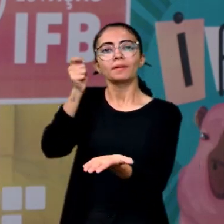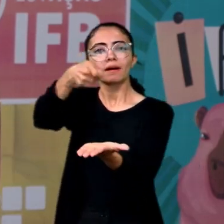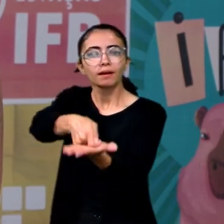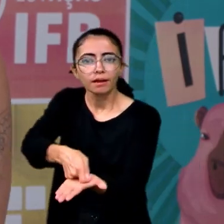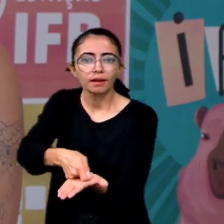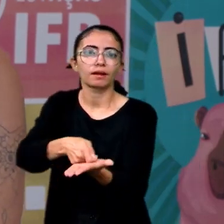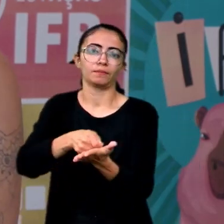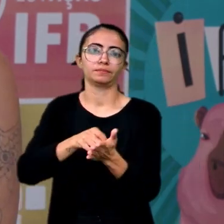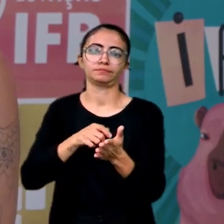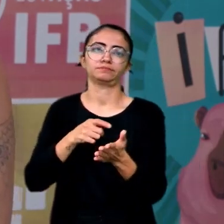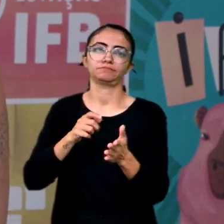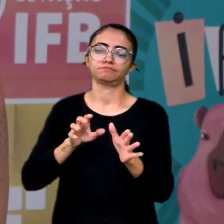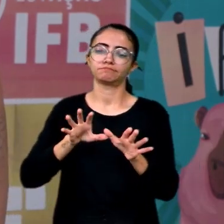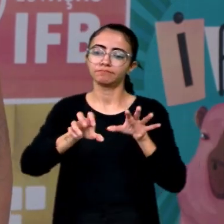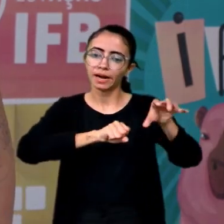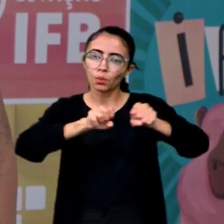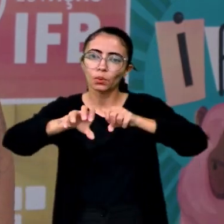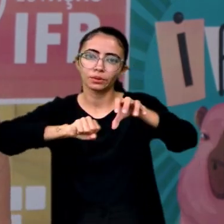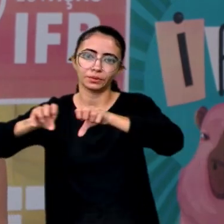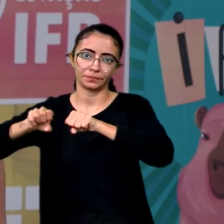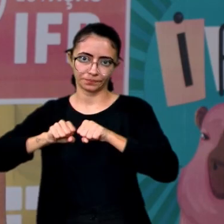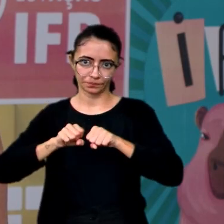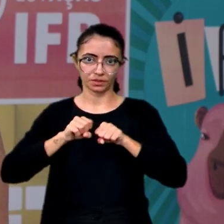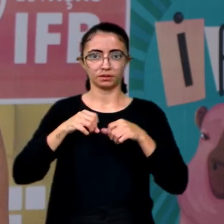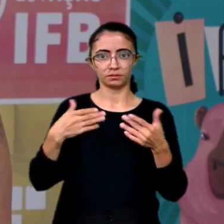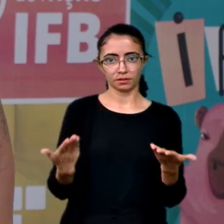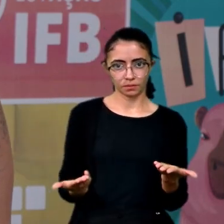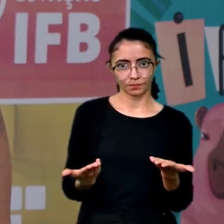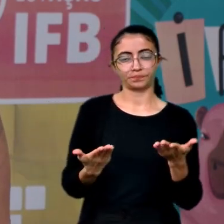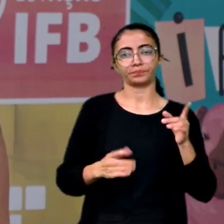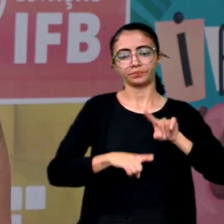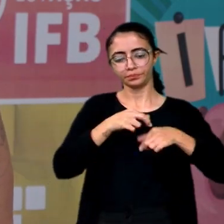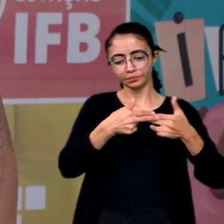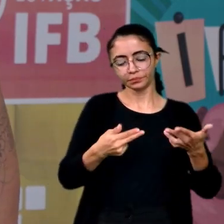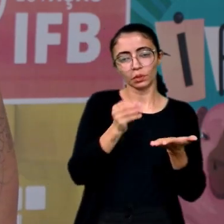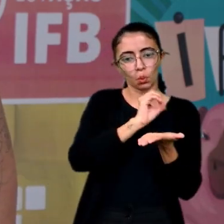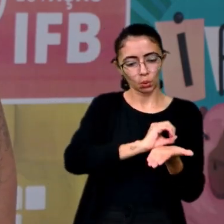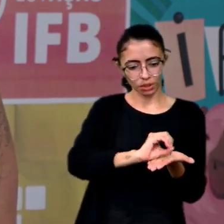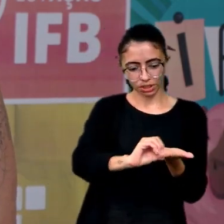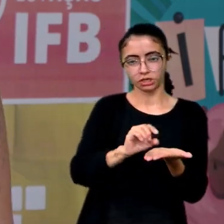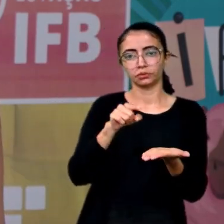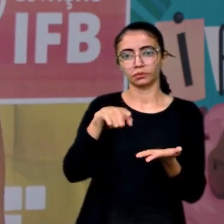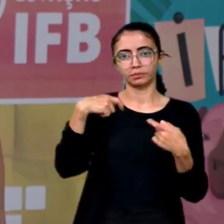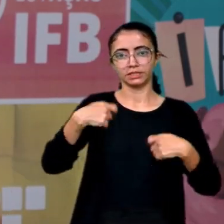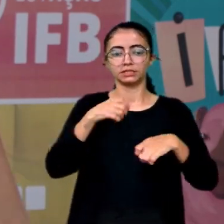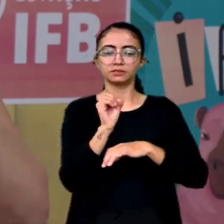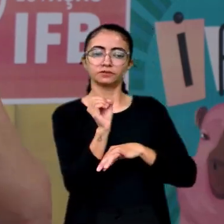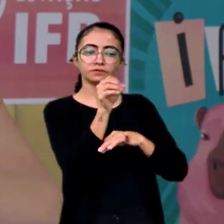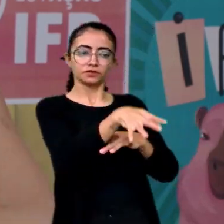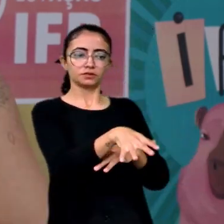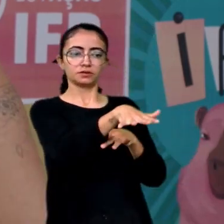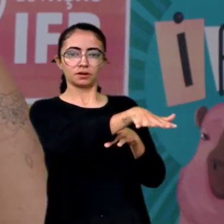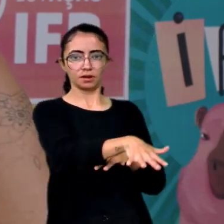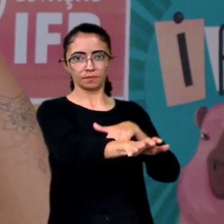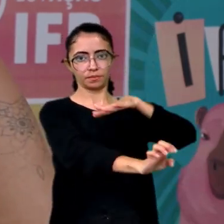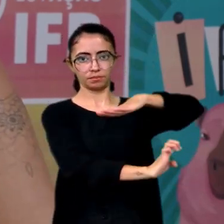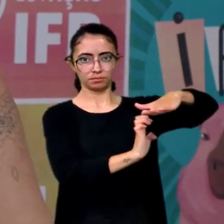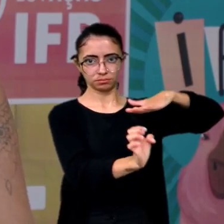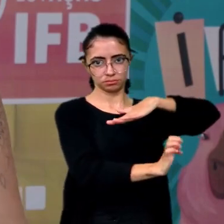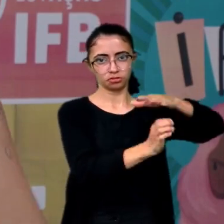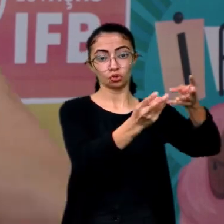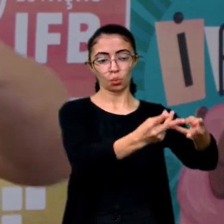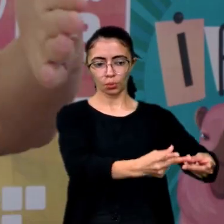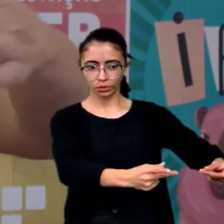o orgânico, você vai enviar para uma empresa de compostagem, ou então vai compostar